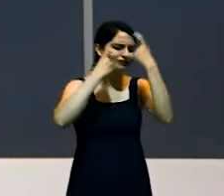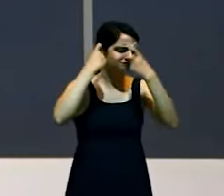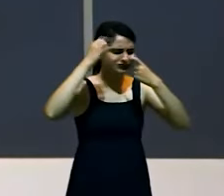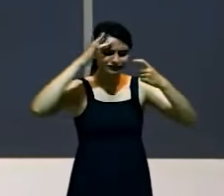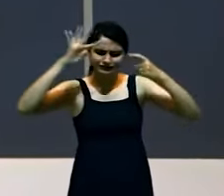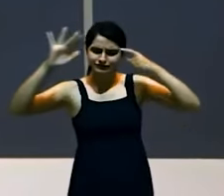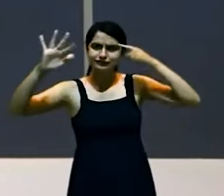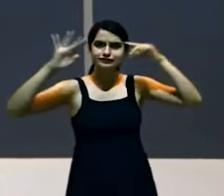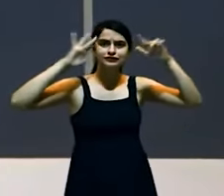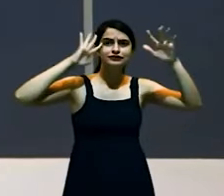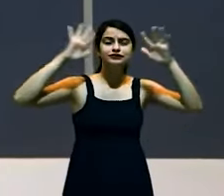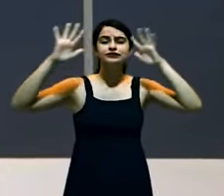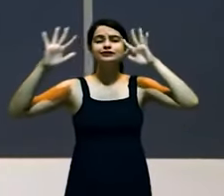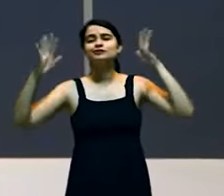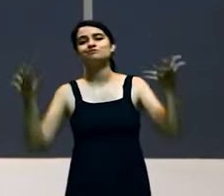comece